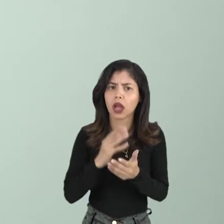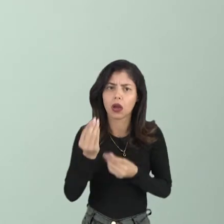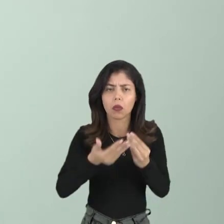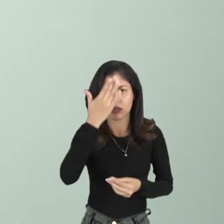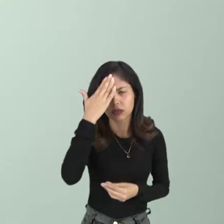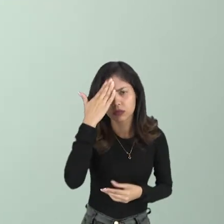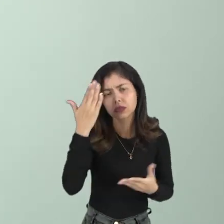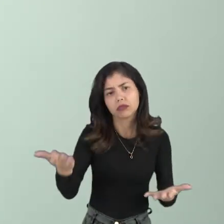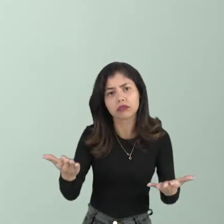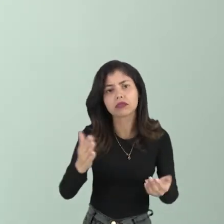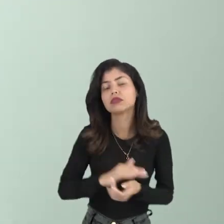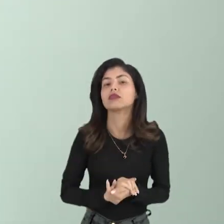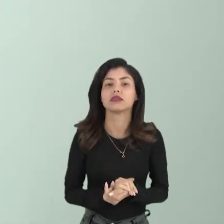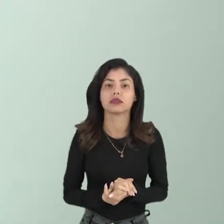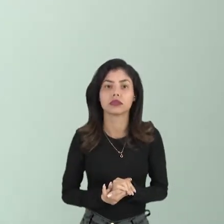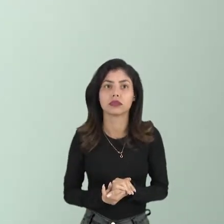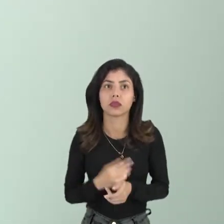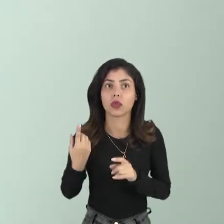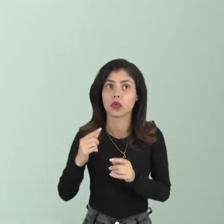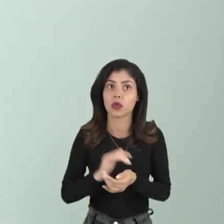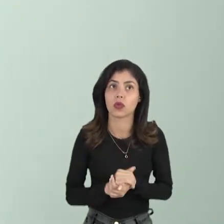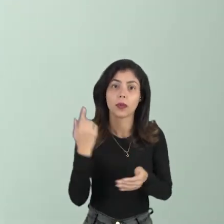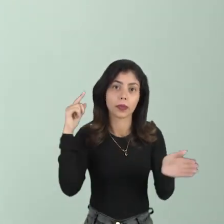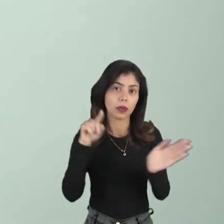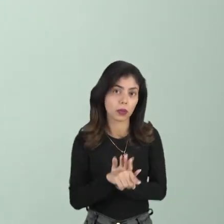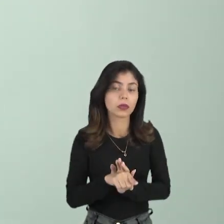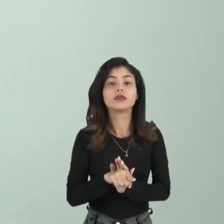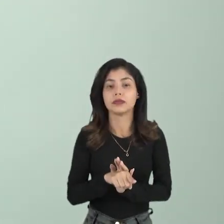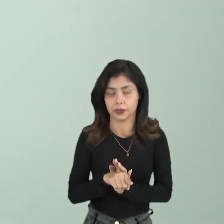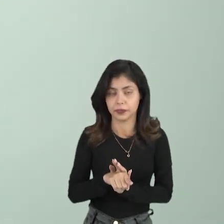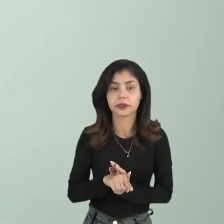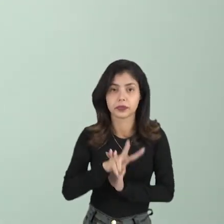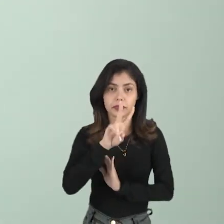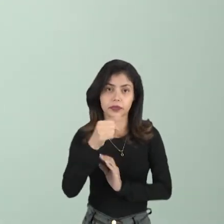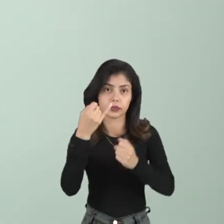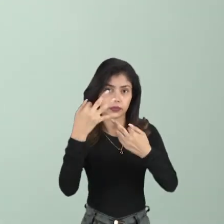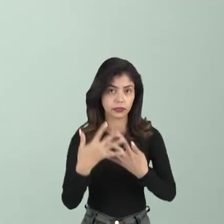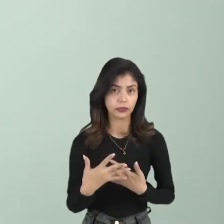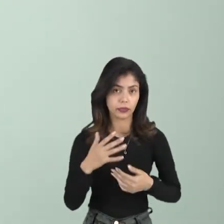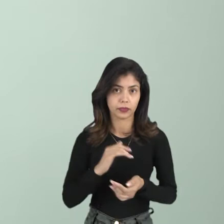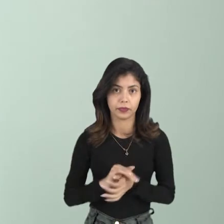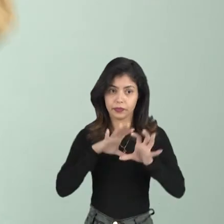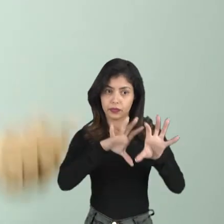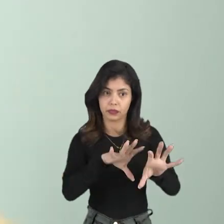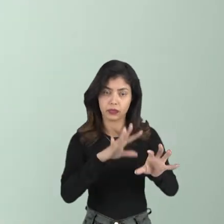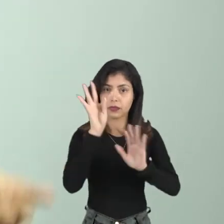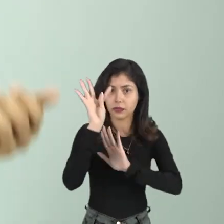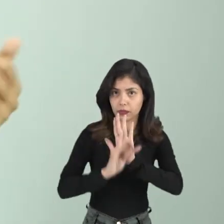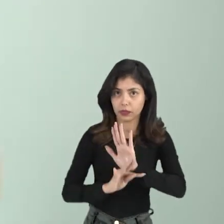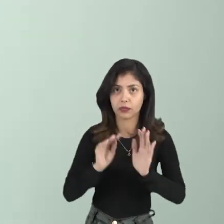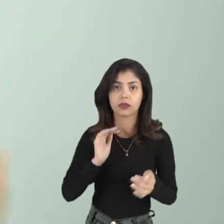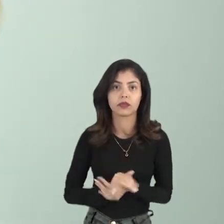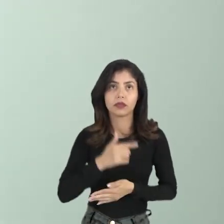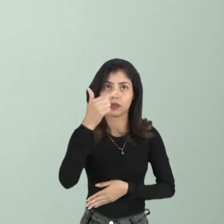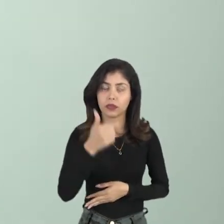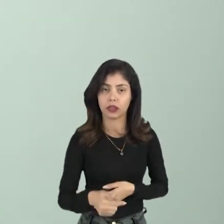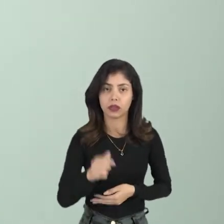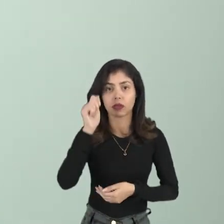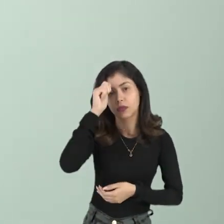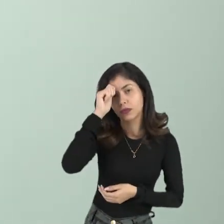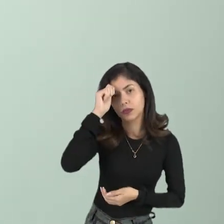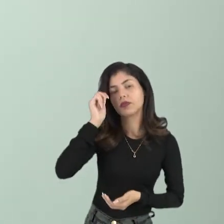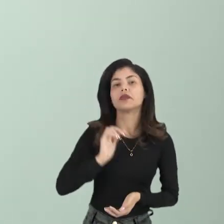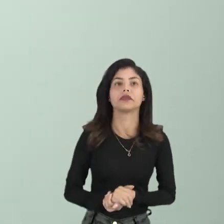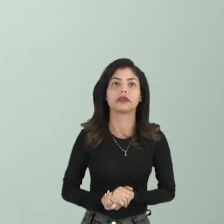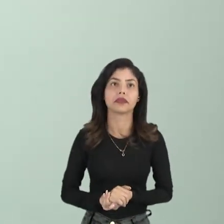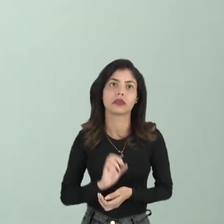é compreensão? Com o comando, gente. O comando ele vai te dizer, assim, no texto, segundo o autor